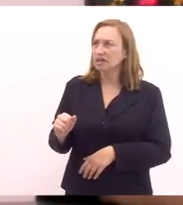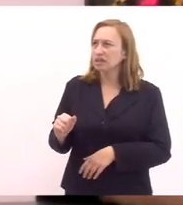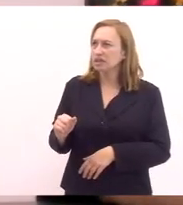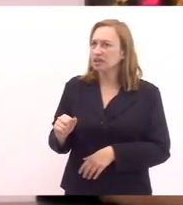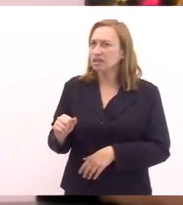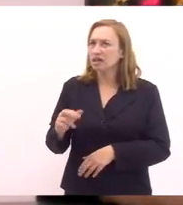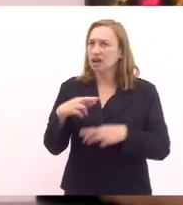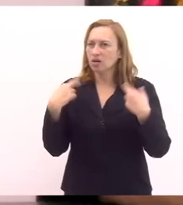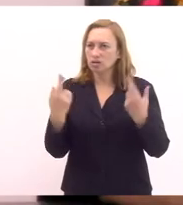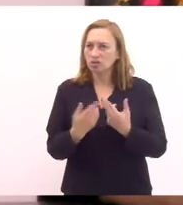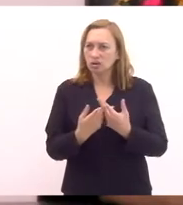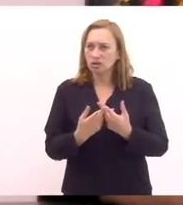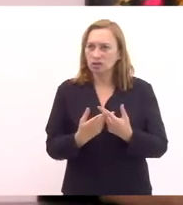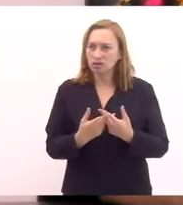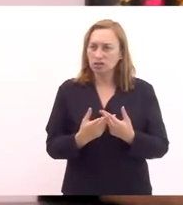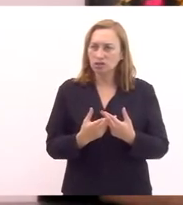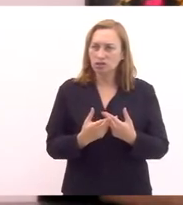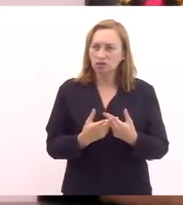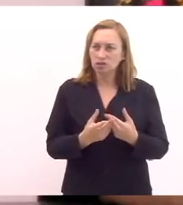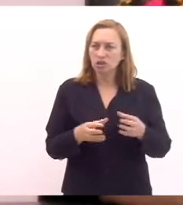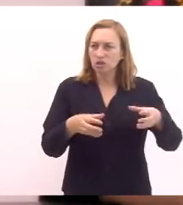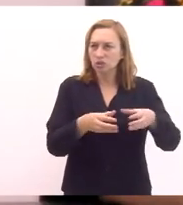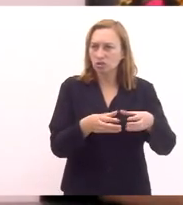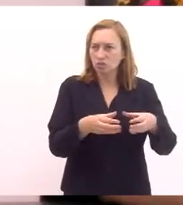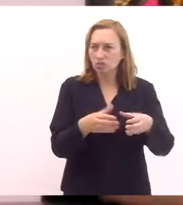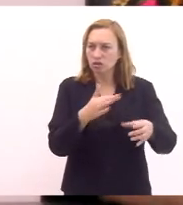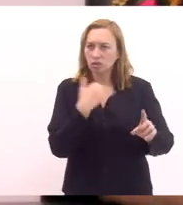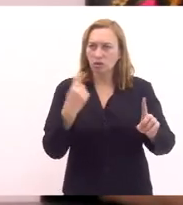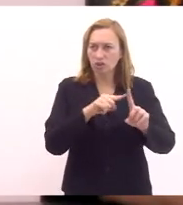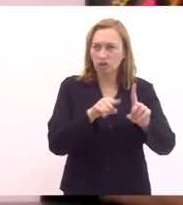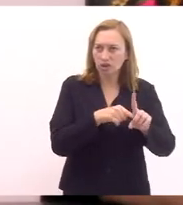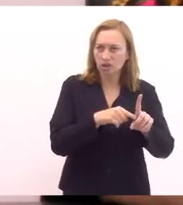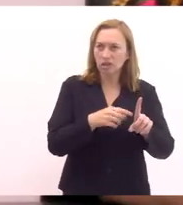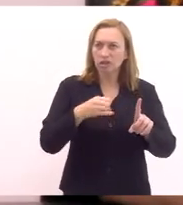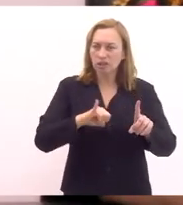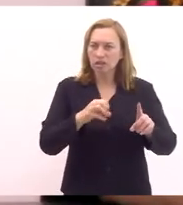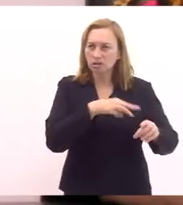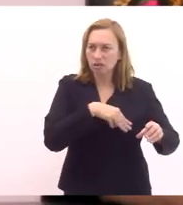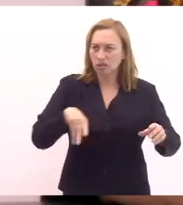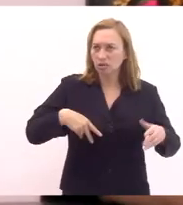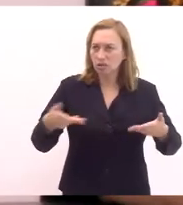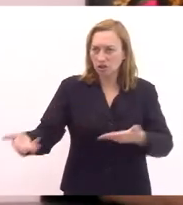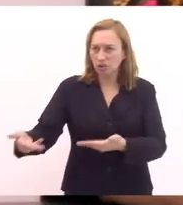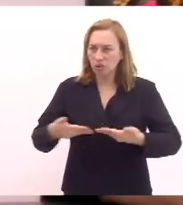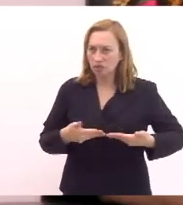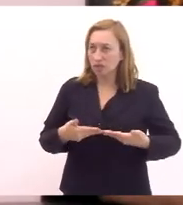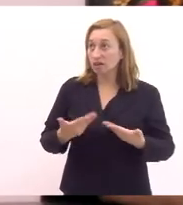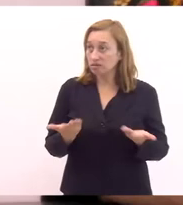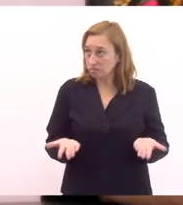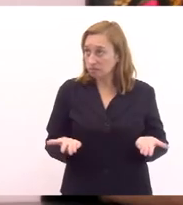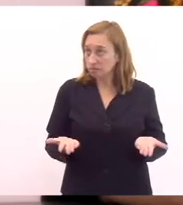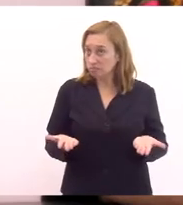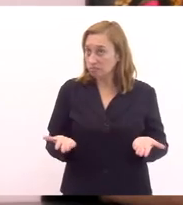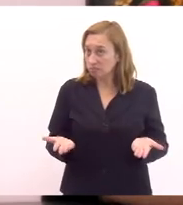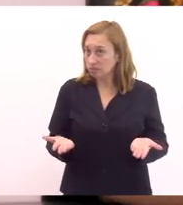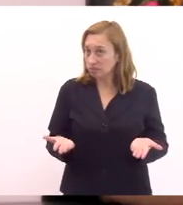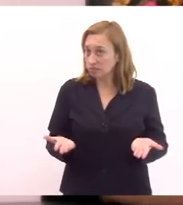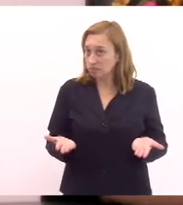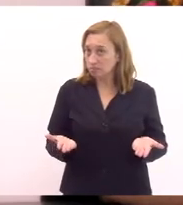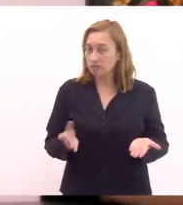das reuniões do comitê de mortalidade materna eo Ministério Público já foi convidado a participar das reuniões né